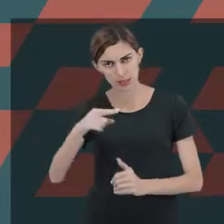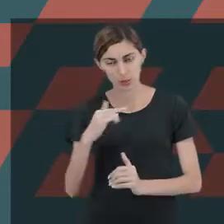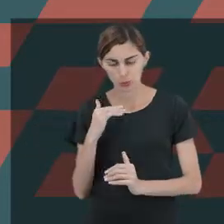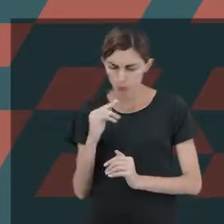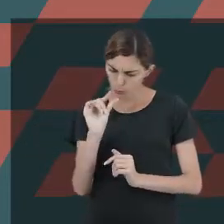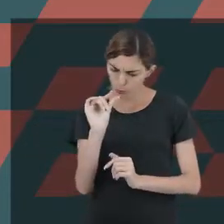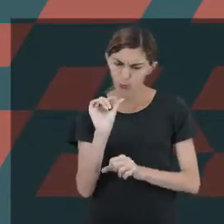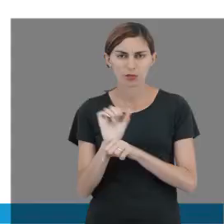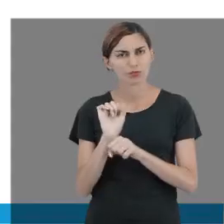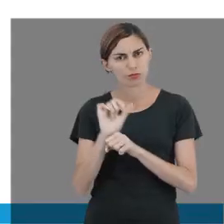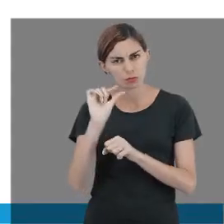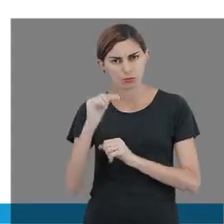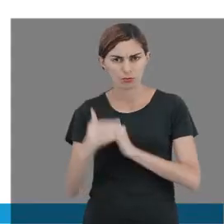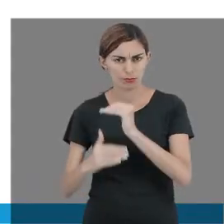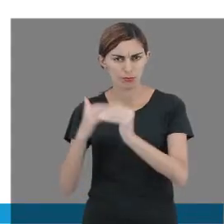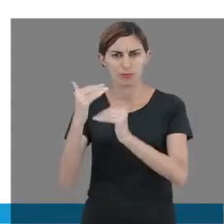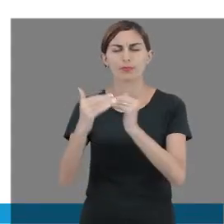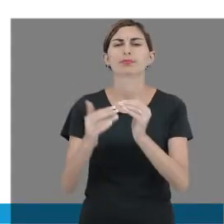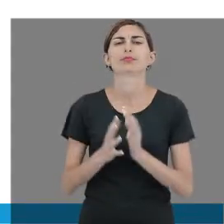criança.